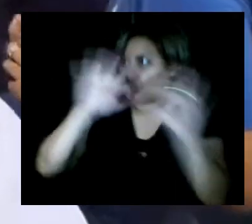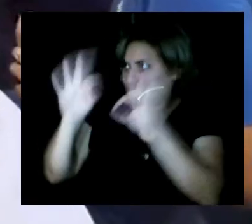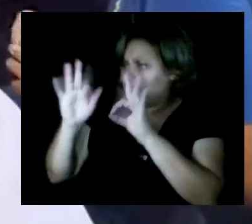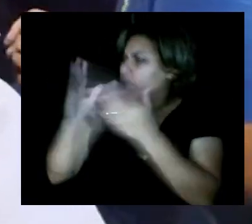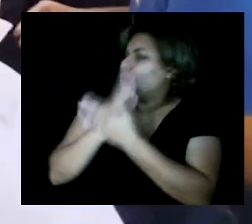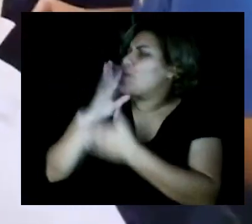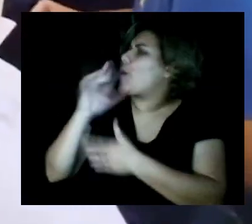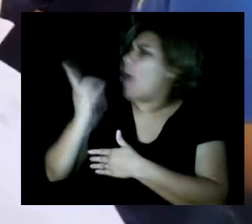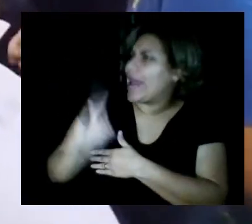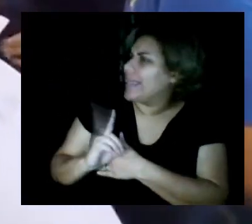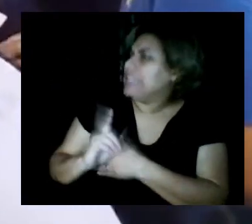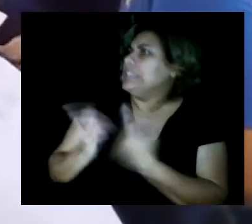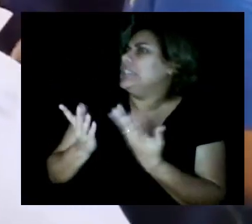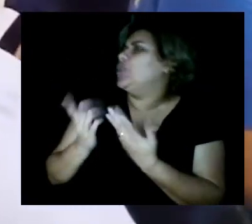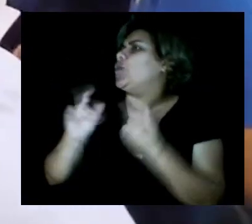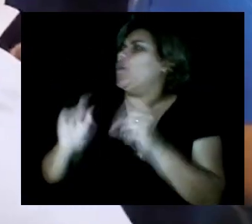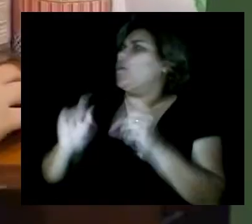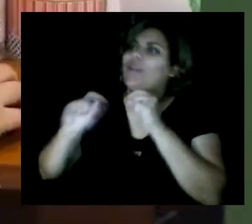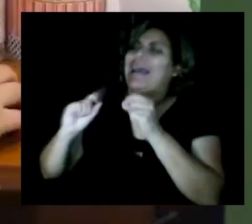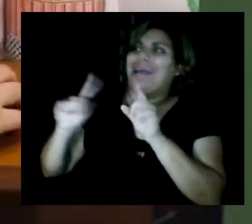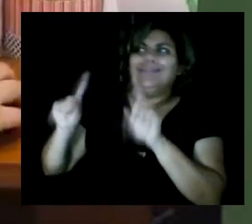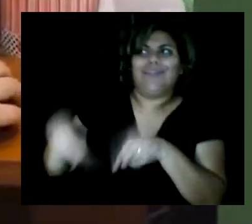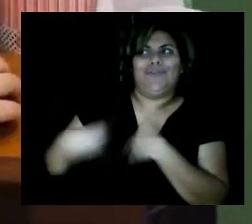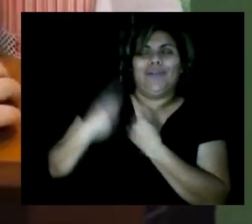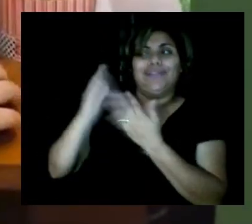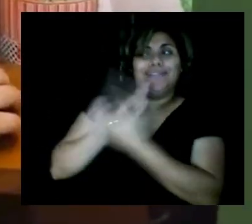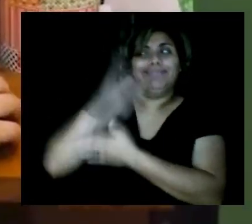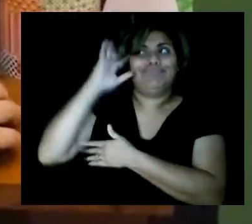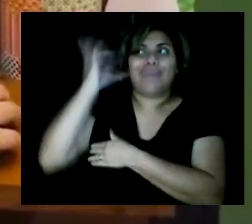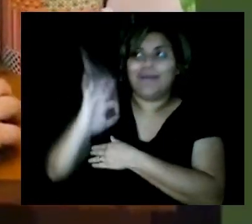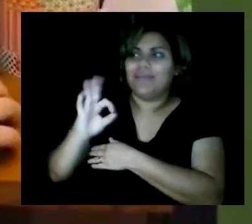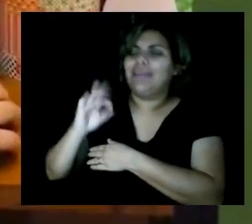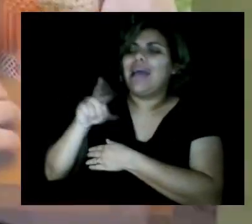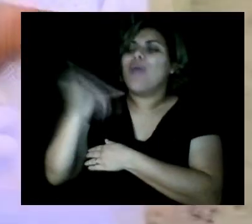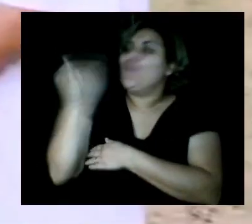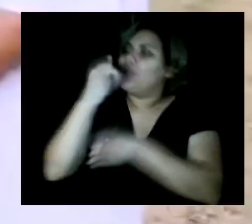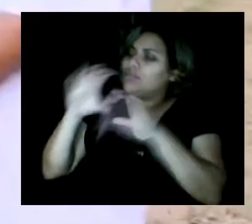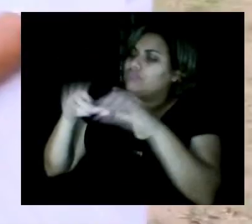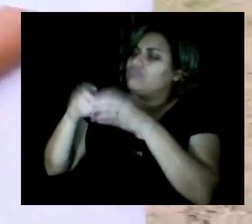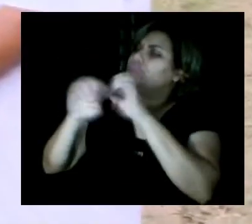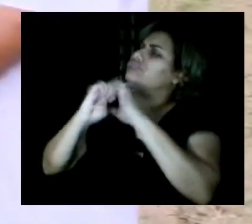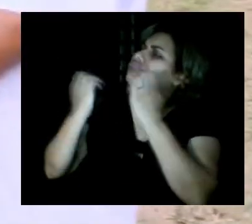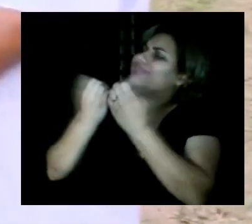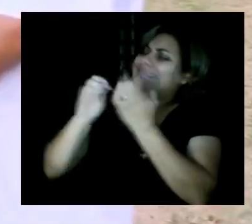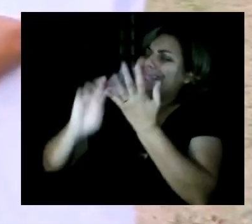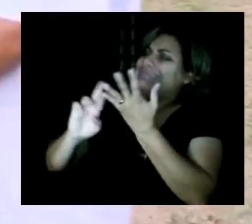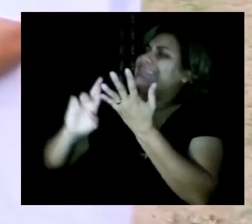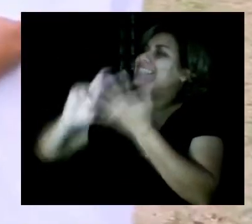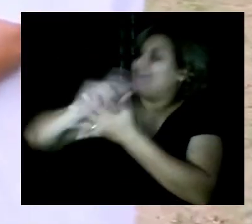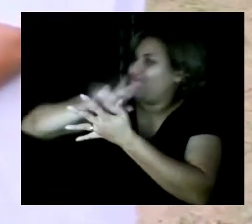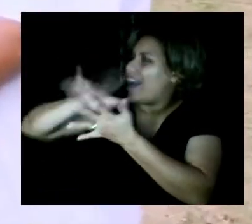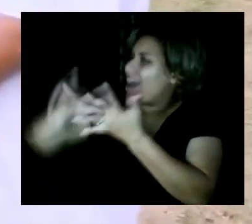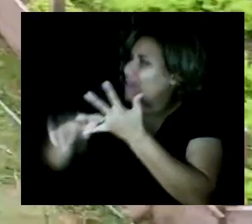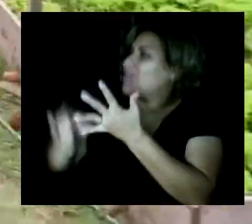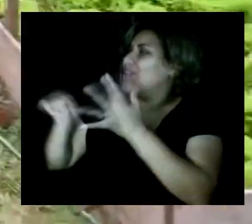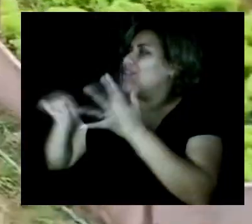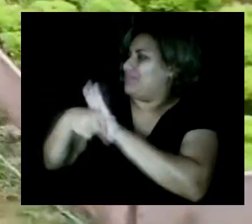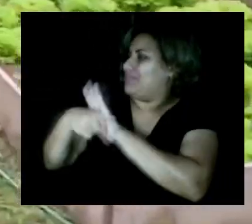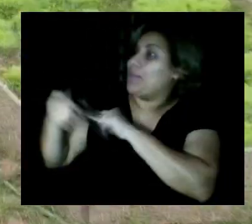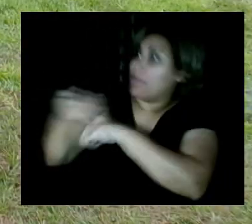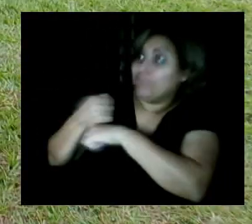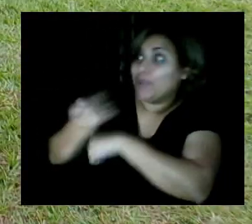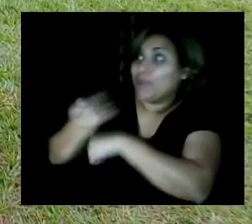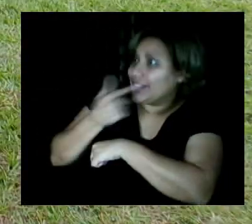por esse desafio, não imagina da importância dessa equipe multidisciplinar, né? É realmente uma questão, é